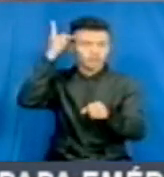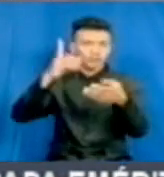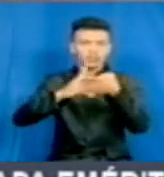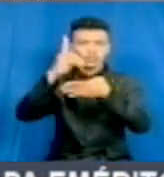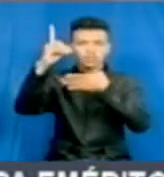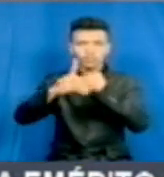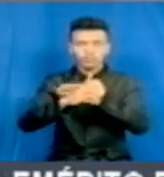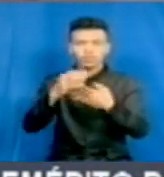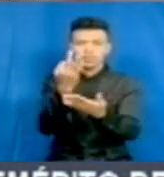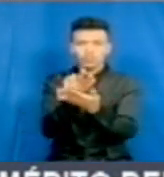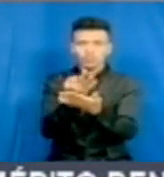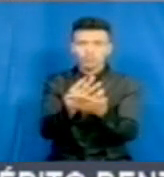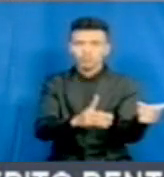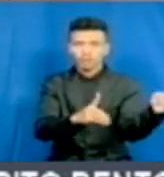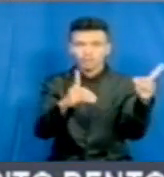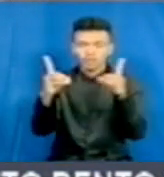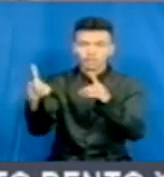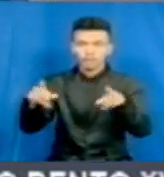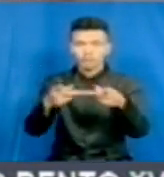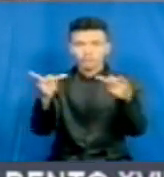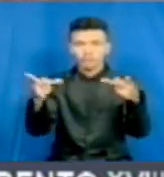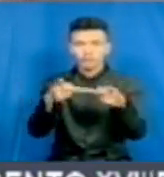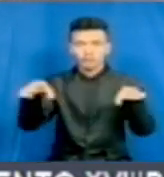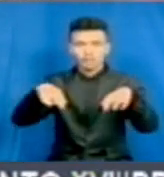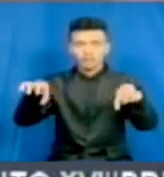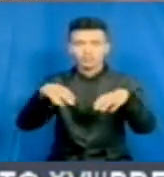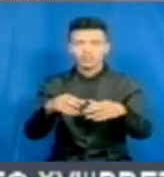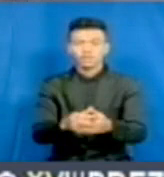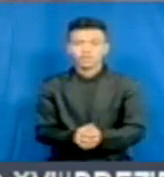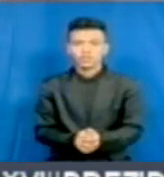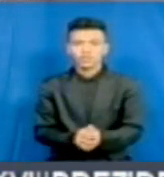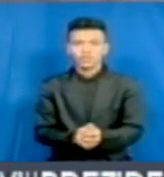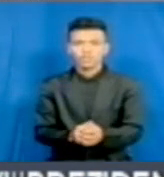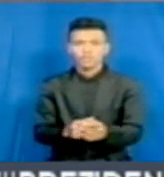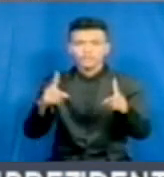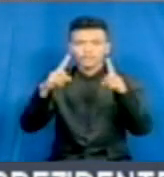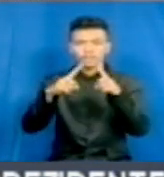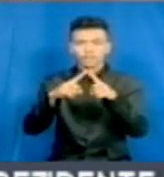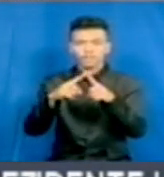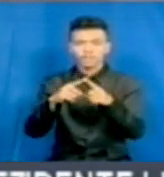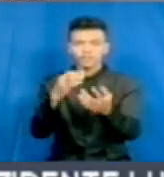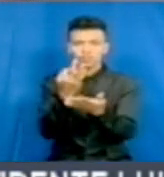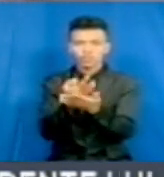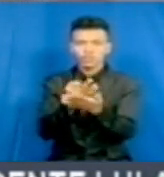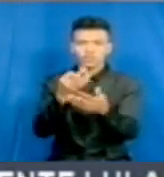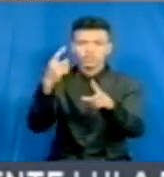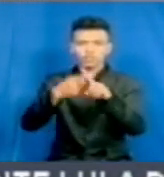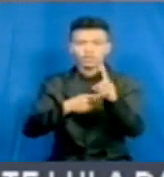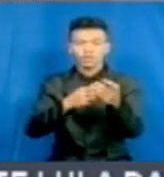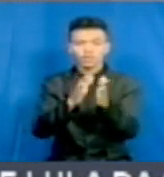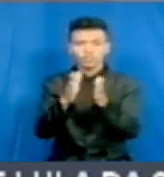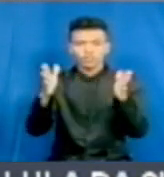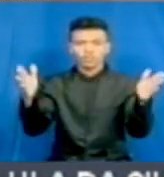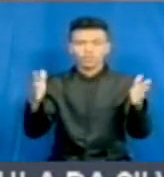osan tumba hori cria campo trabalho la bele osan circular de ti aleten ba salário bot sir salário sir ne subsídio sir